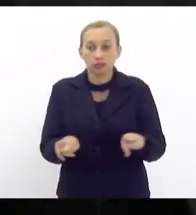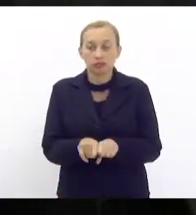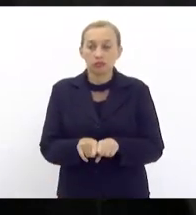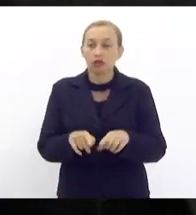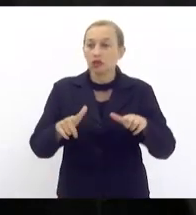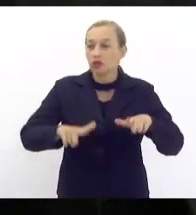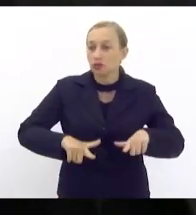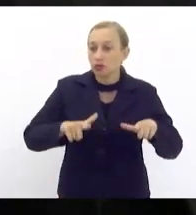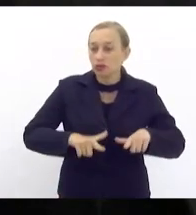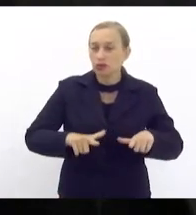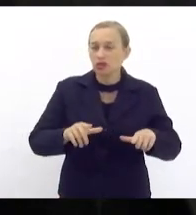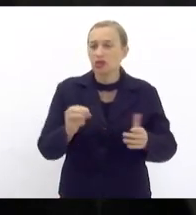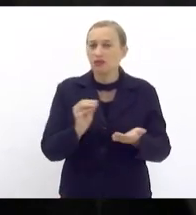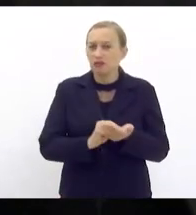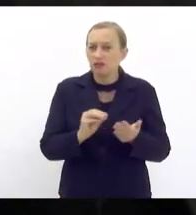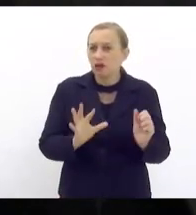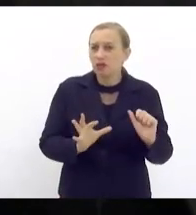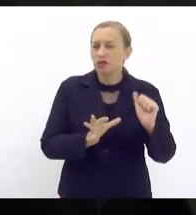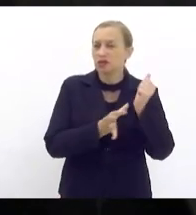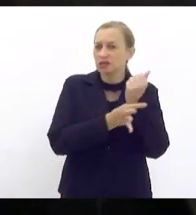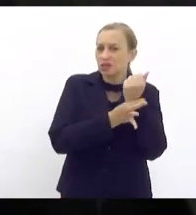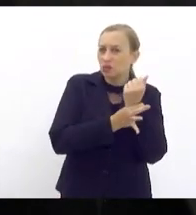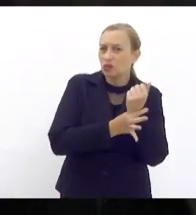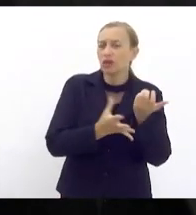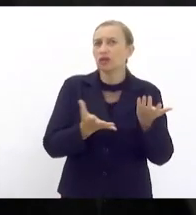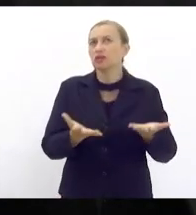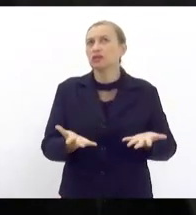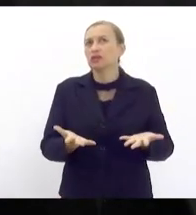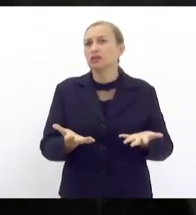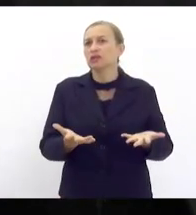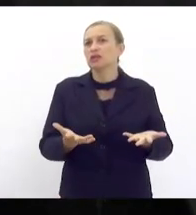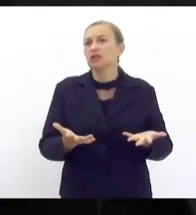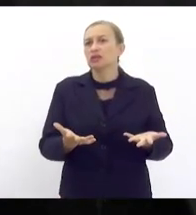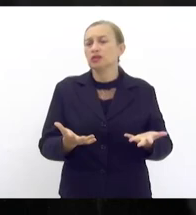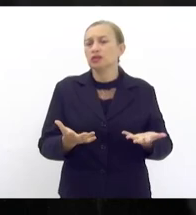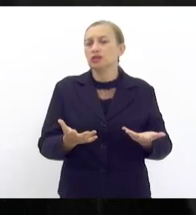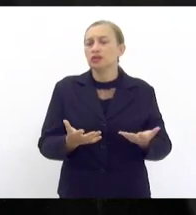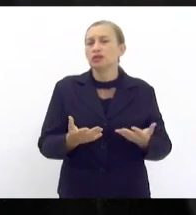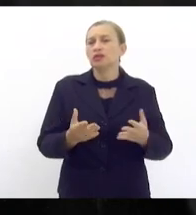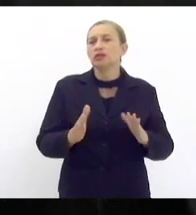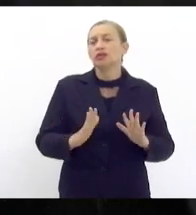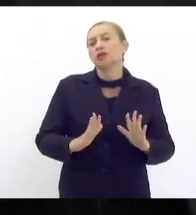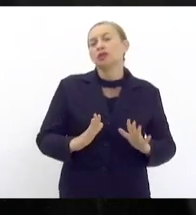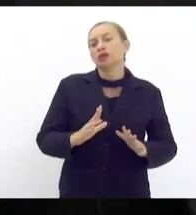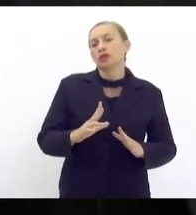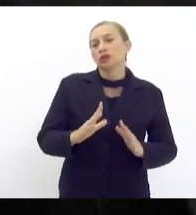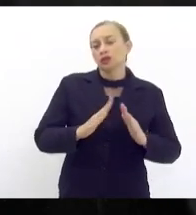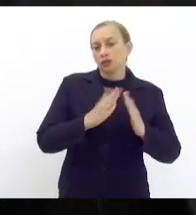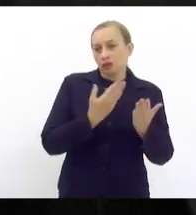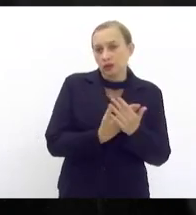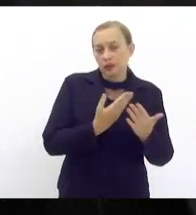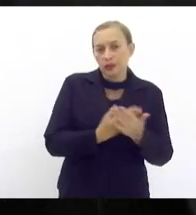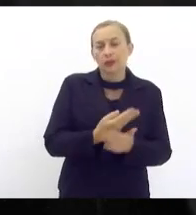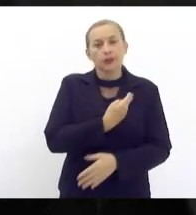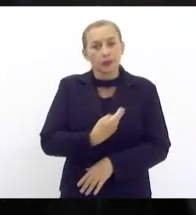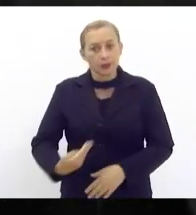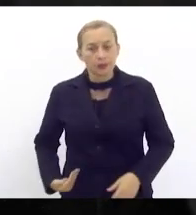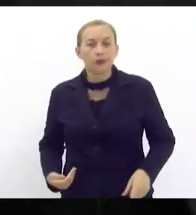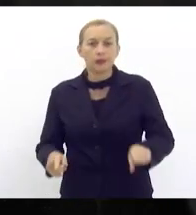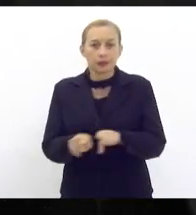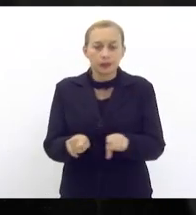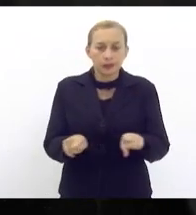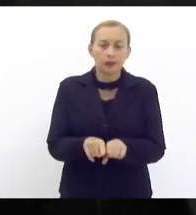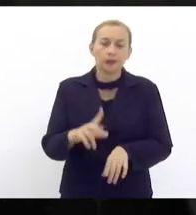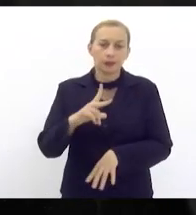ambiente de insegurança esse ambiente que atinge a rede pública e também a rede privada porque isso não deixa